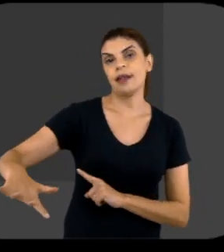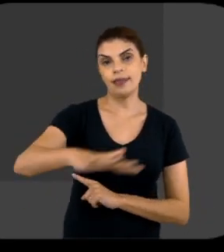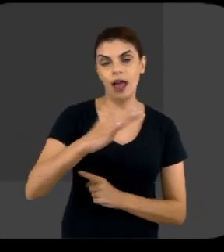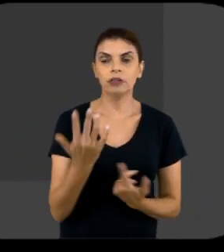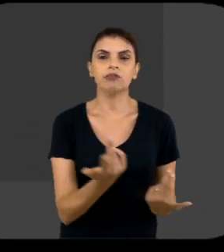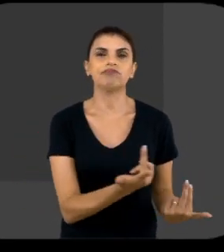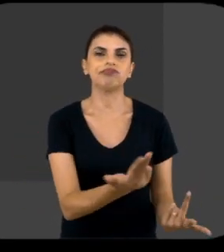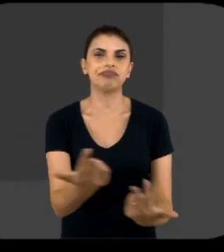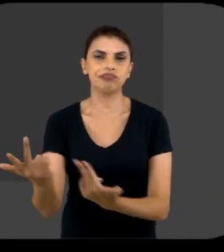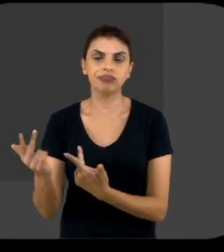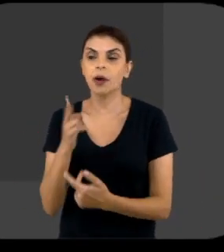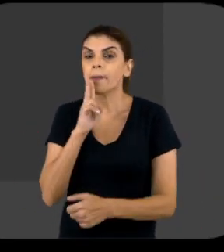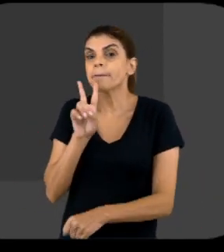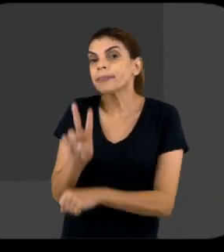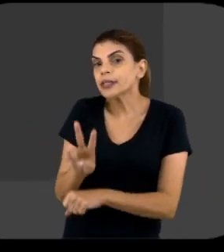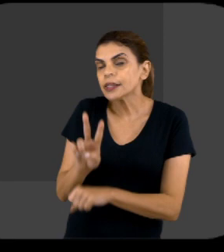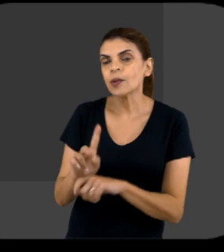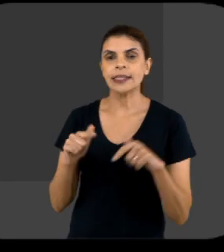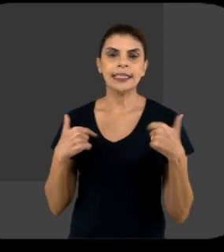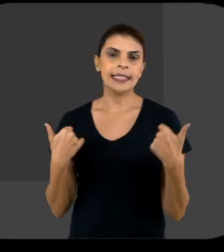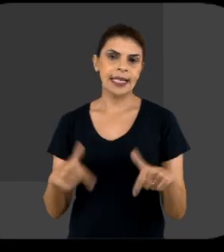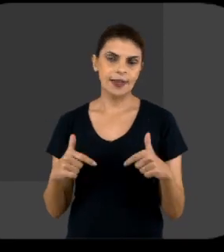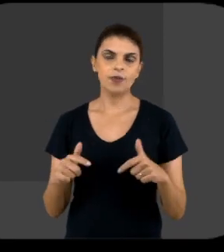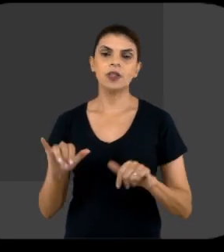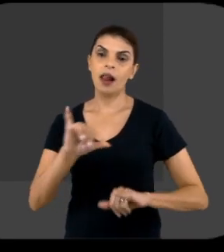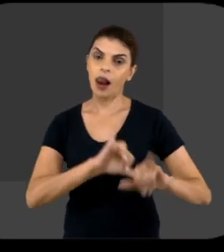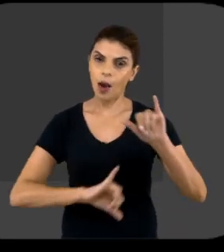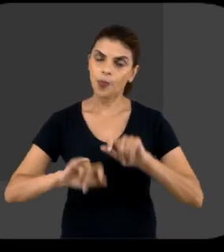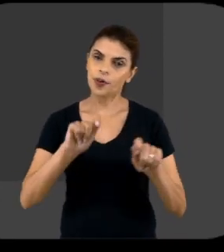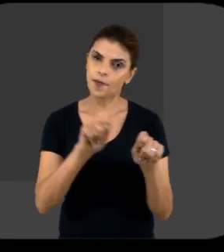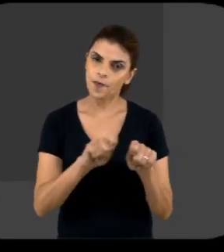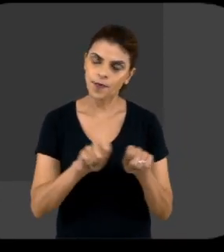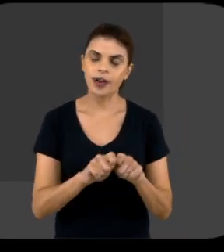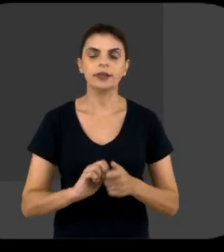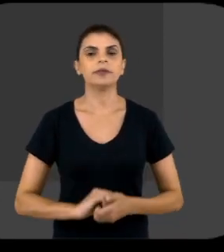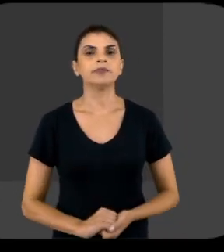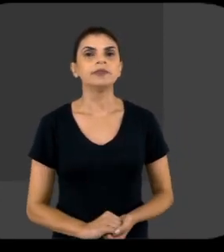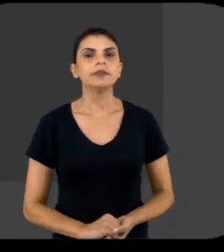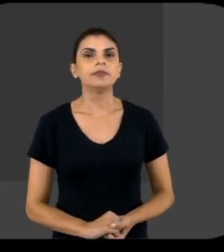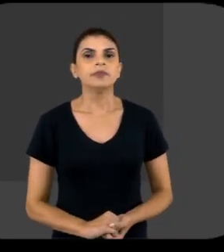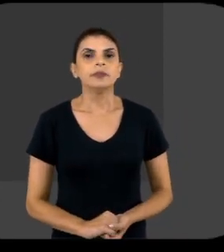sociedade também, melhoria na prestação do serviço daquele laboratório para a sociedade.